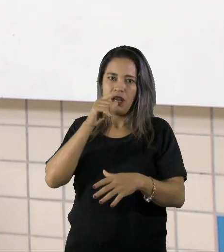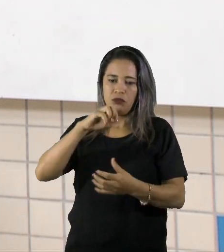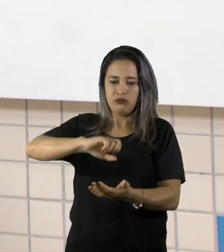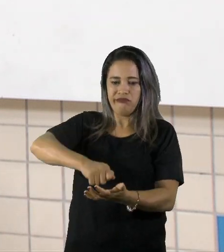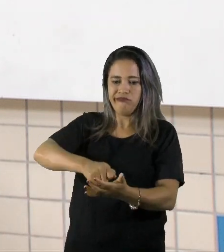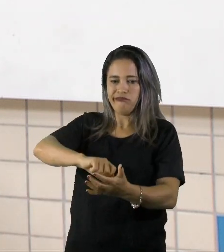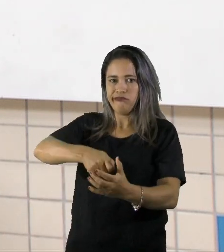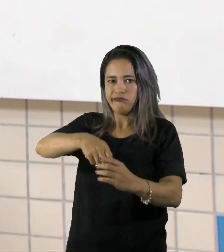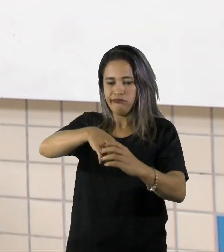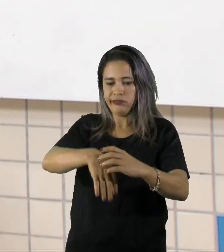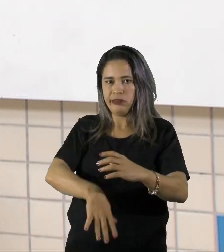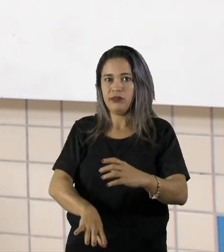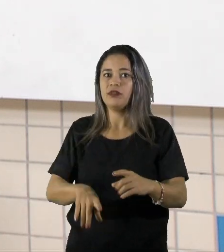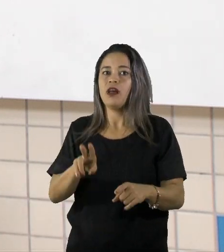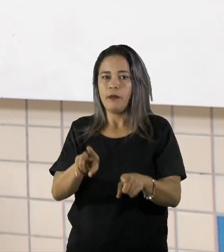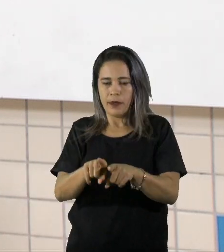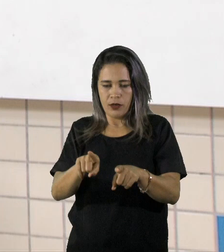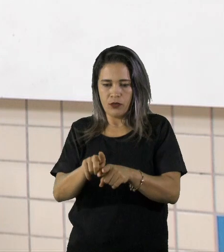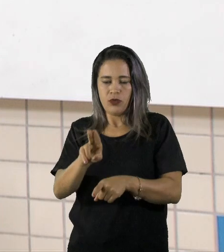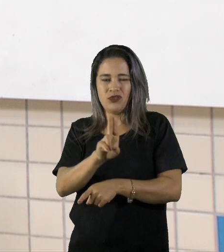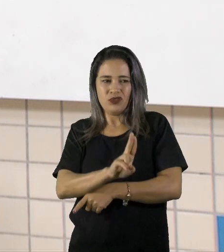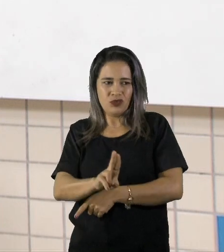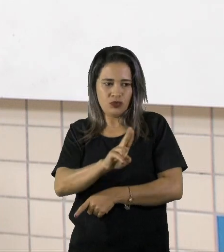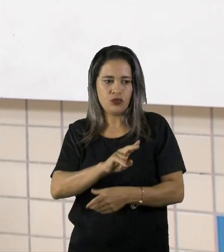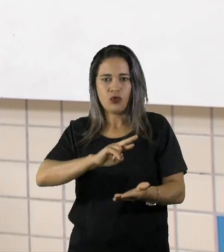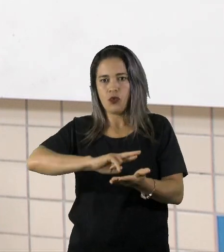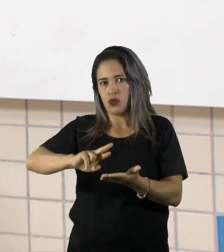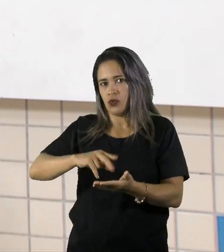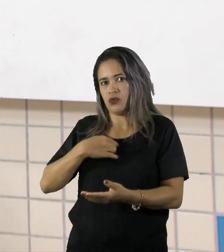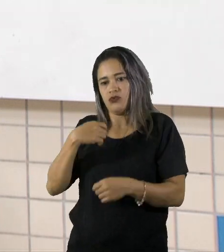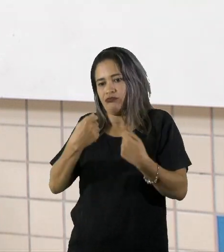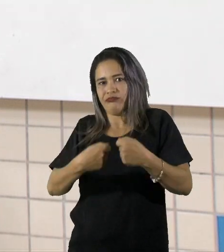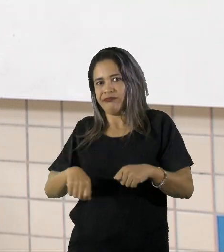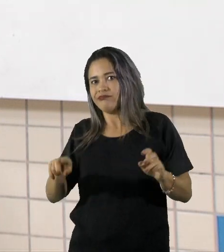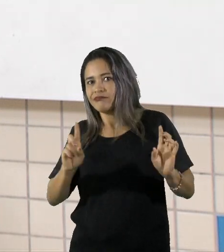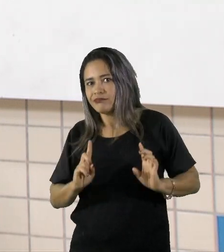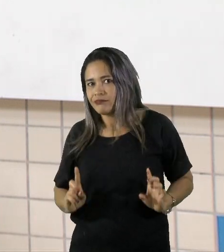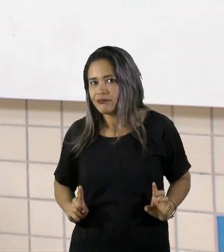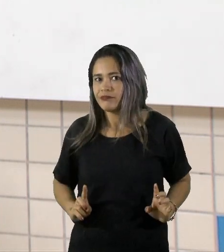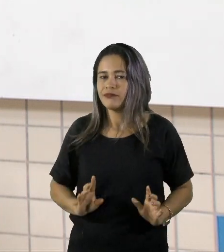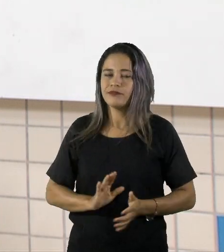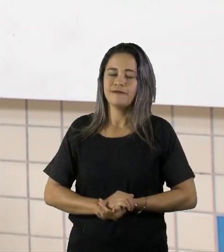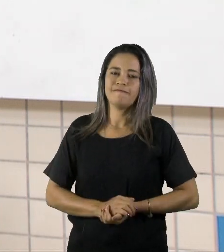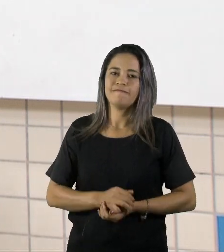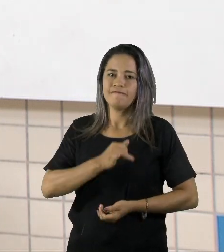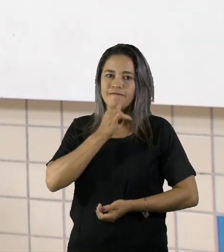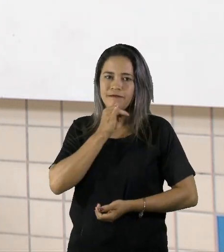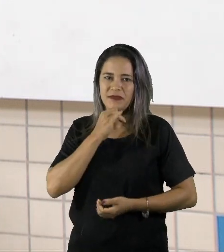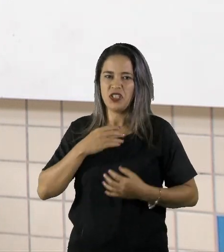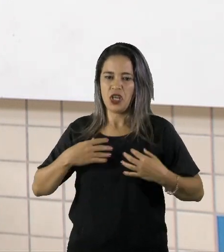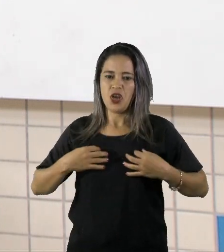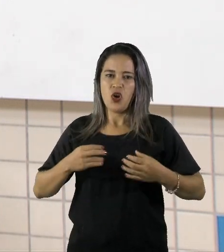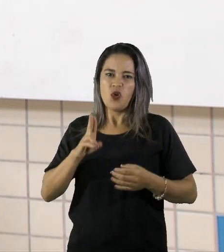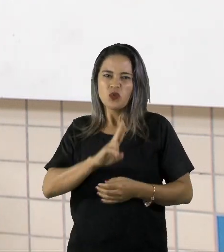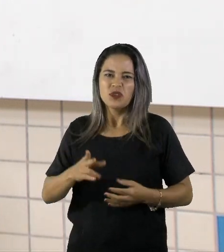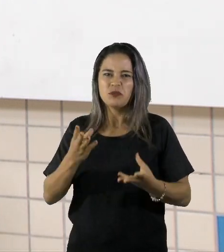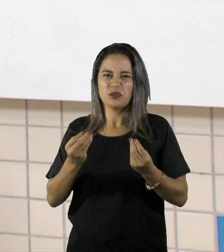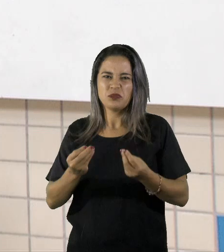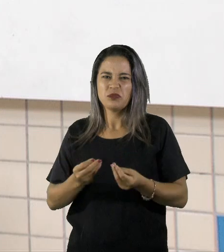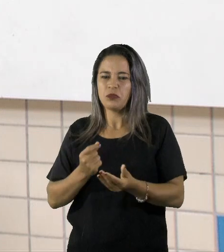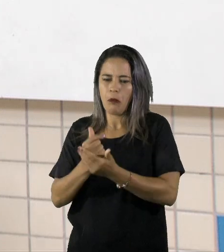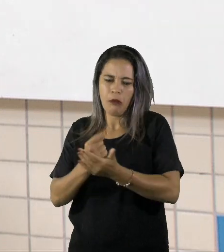nós consumimos coisas que nós não precisamos, quando nós consumimos roupa demais, quando nós